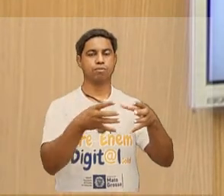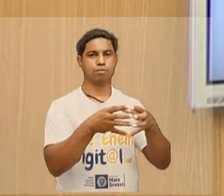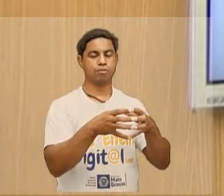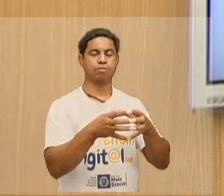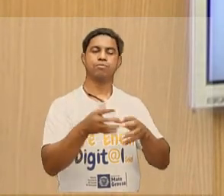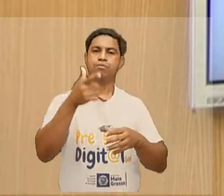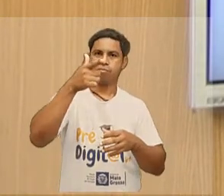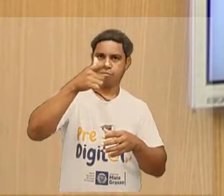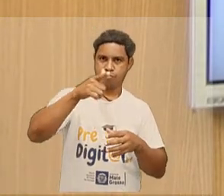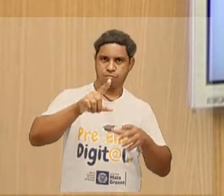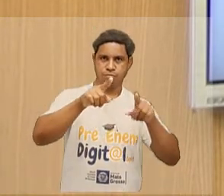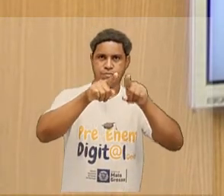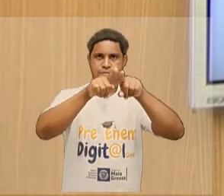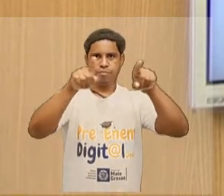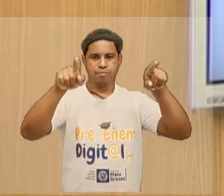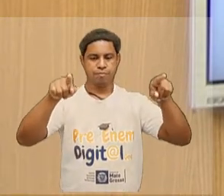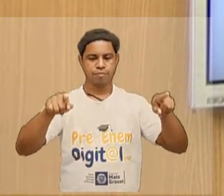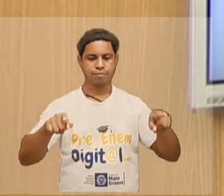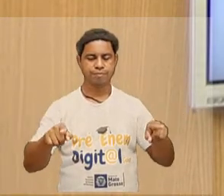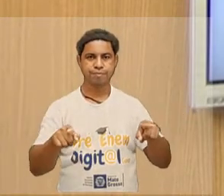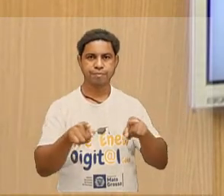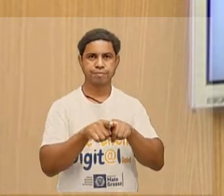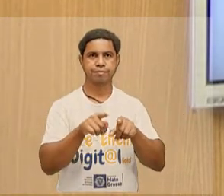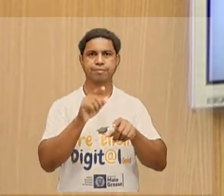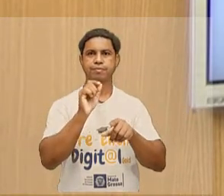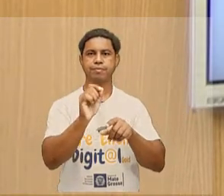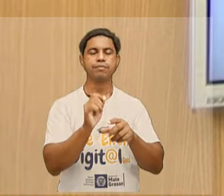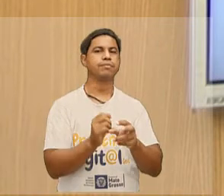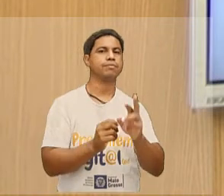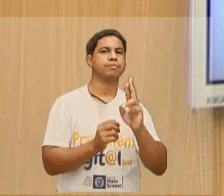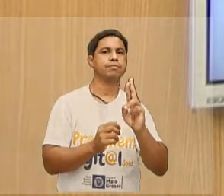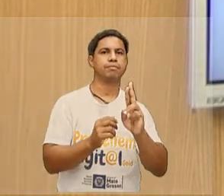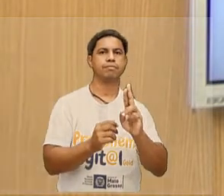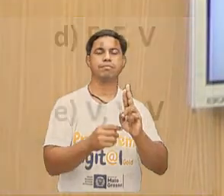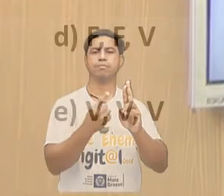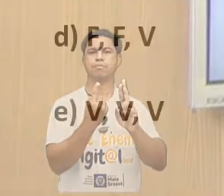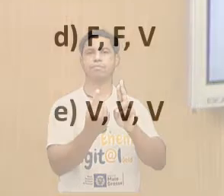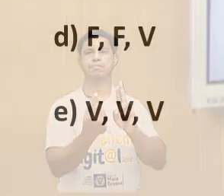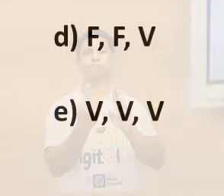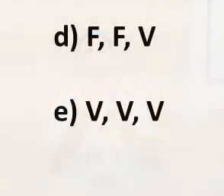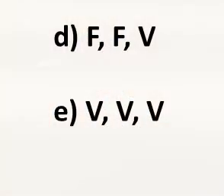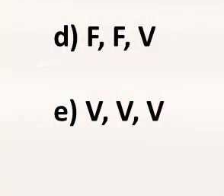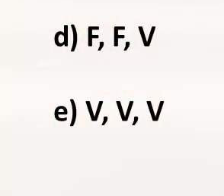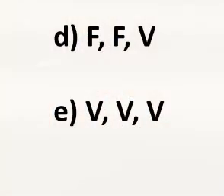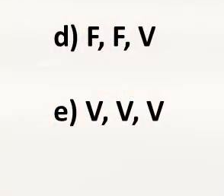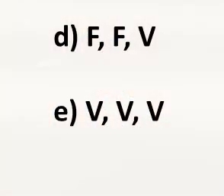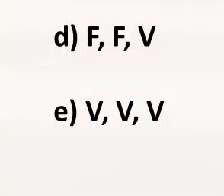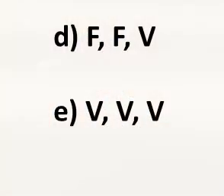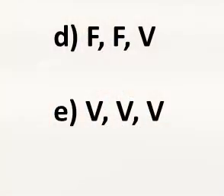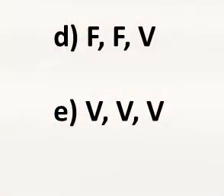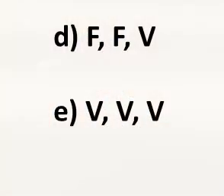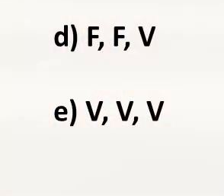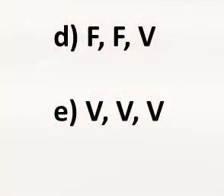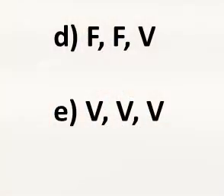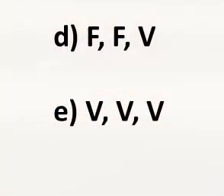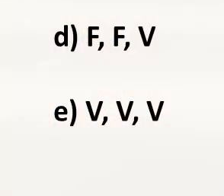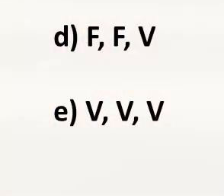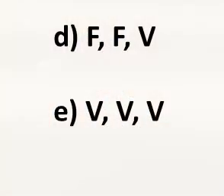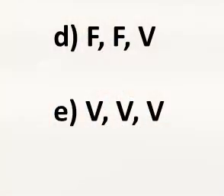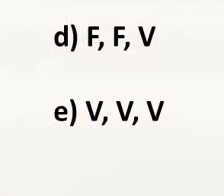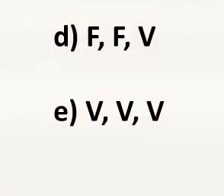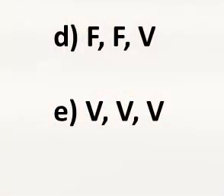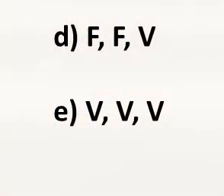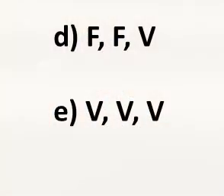como aqui é uma fração, essa resistência equivalente sempre será menor que as resistências individuais. Então, ó, a resistência do